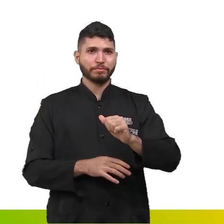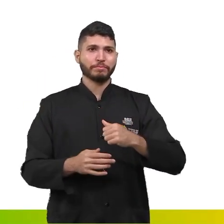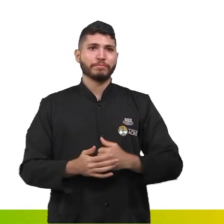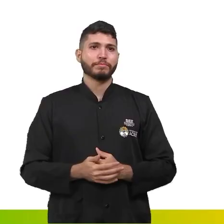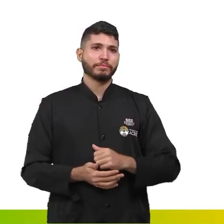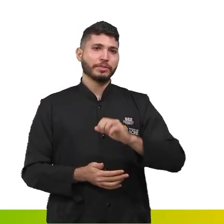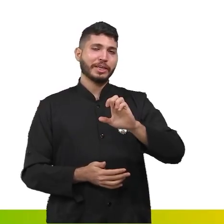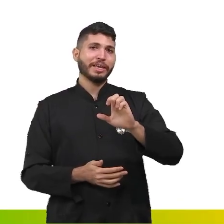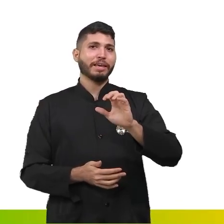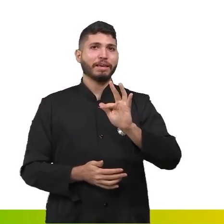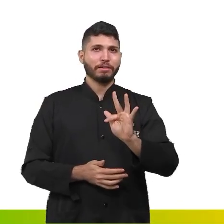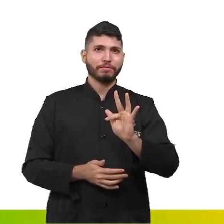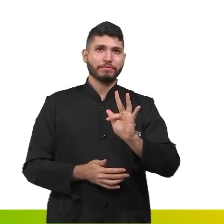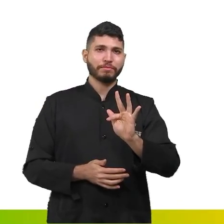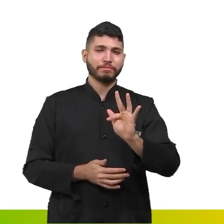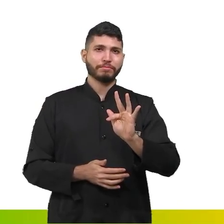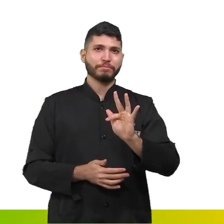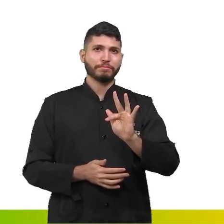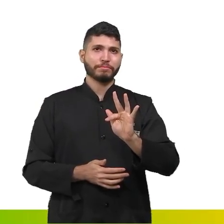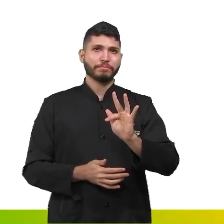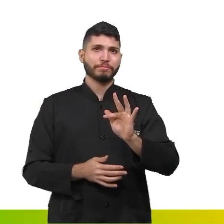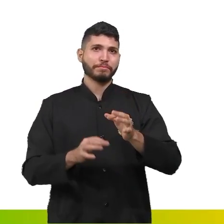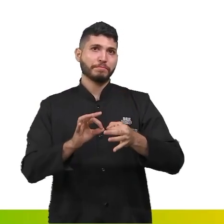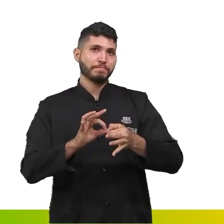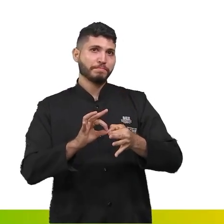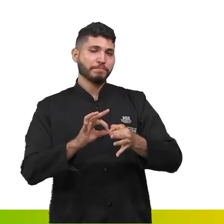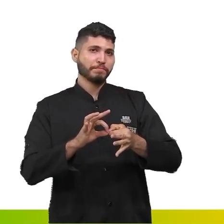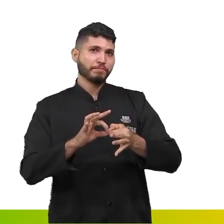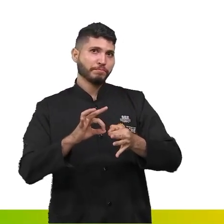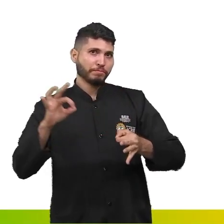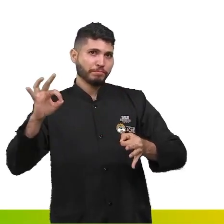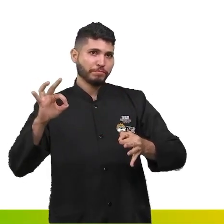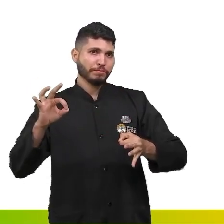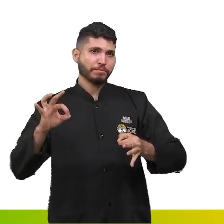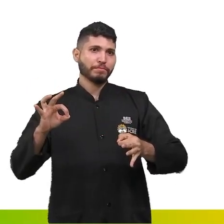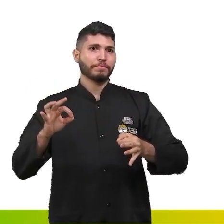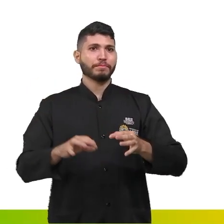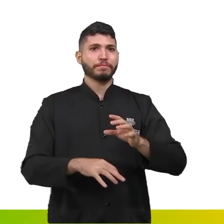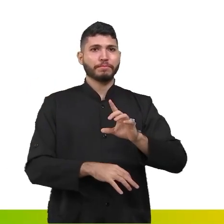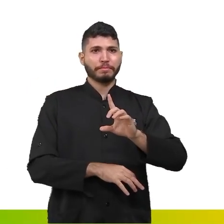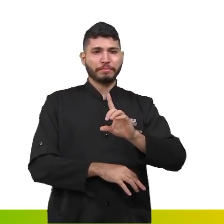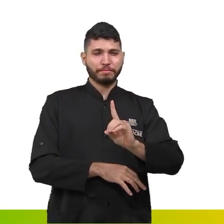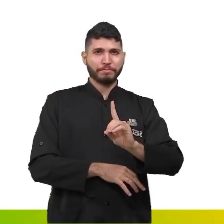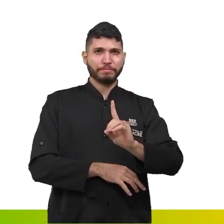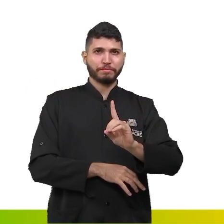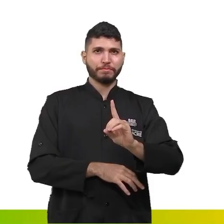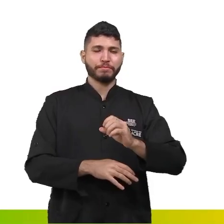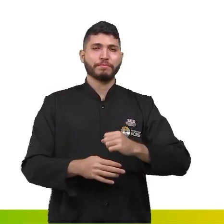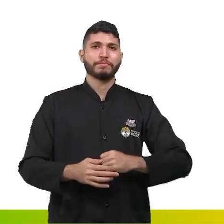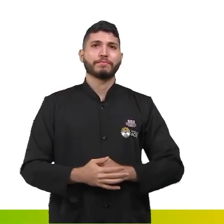possui medida D, e nós vamos escrever que as medidas